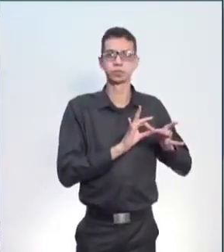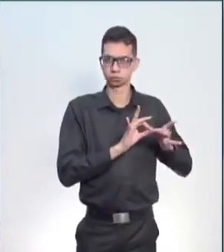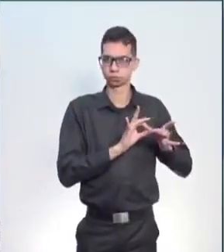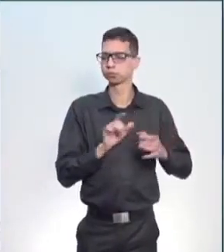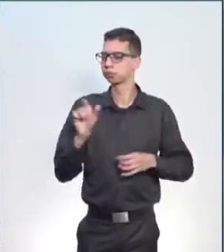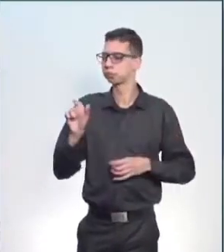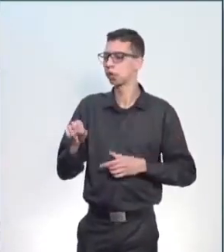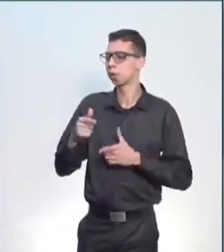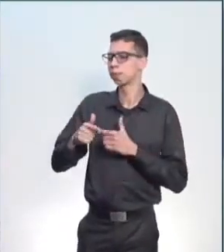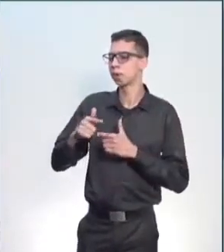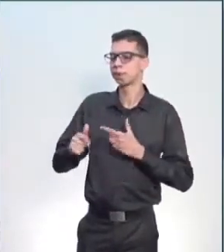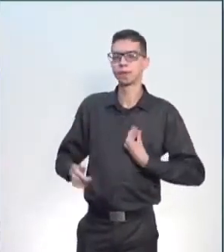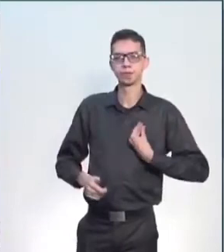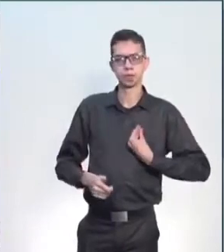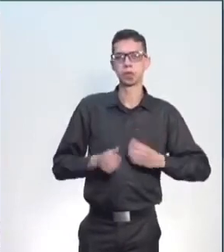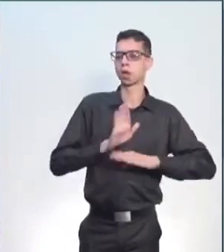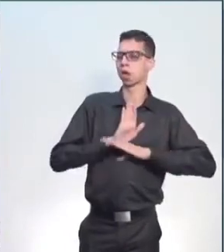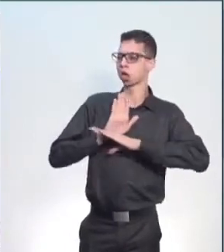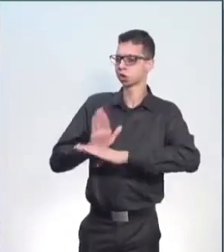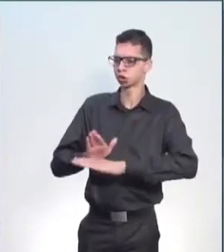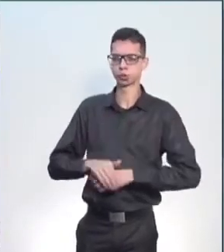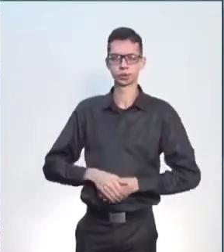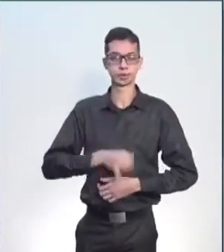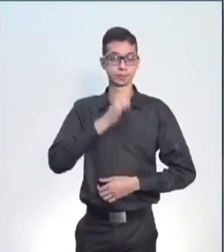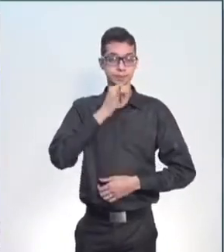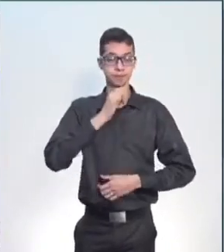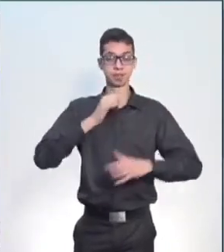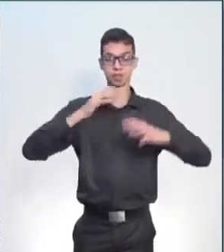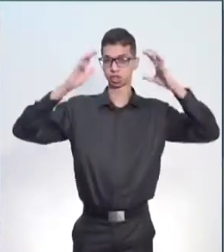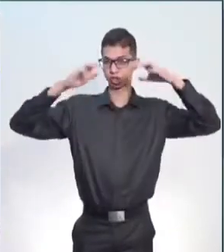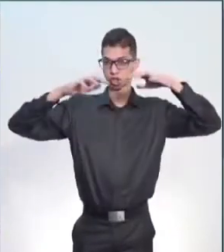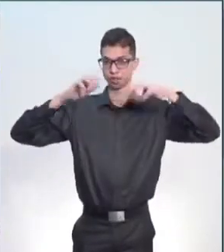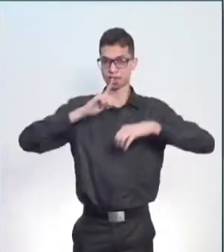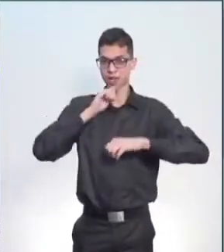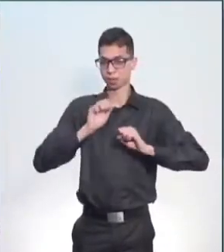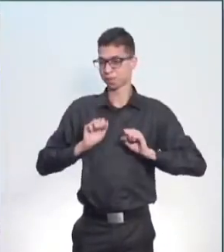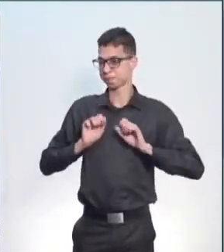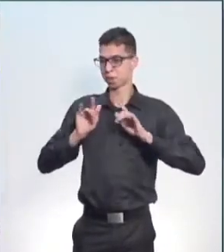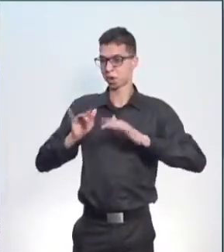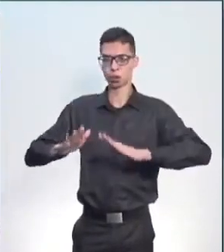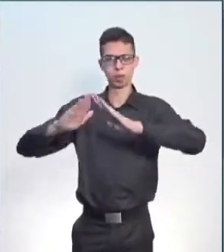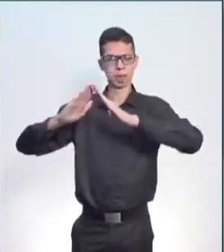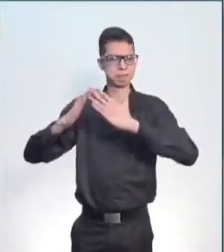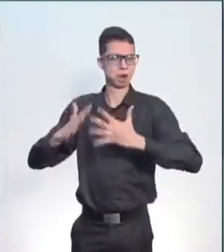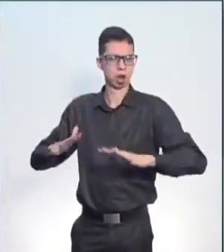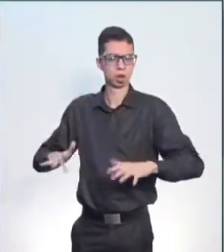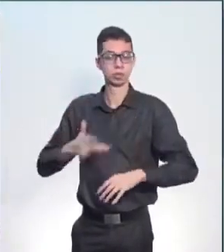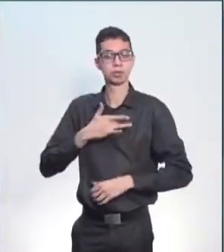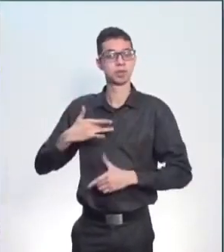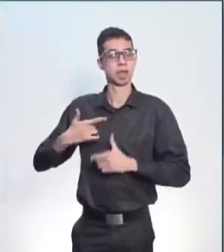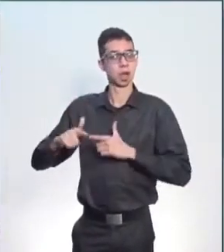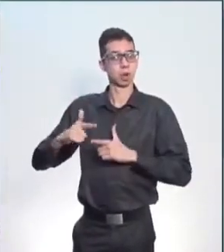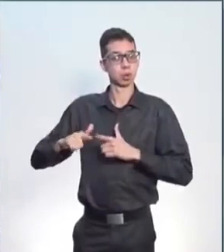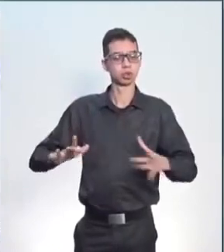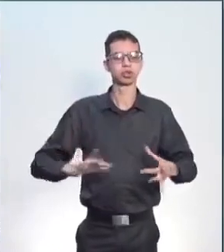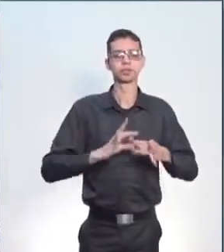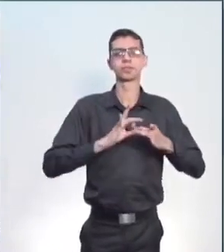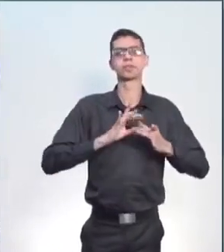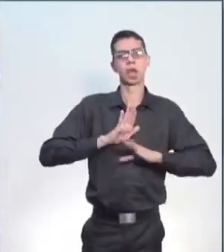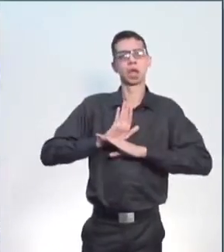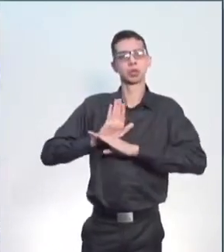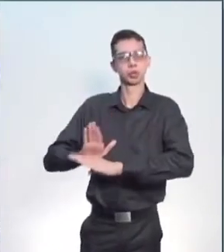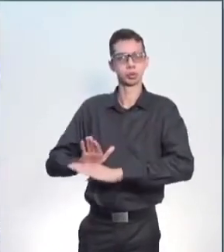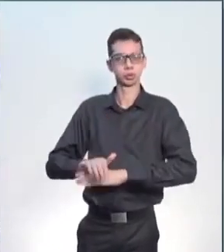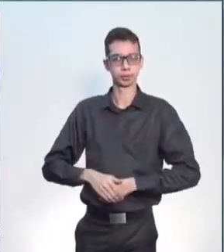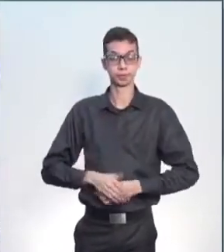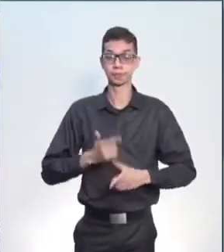um desmoronamento, ou mesmo um problema de saúde. Né? Sempre nós temos um problema. Um